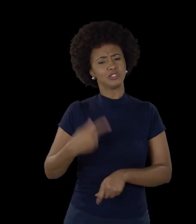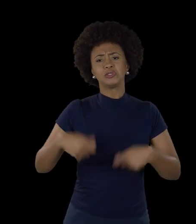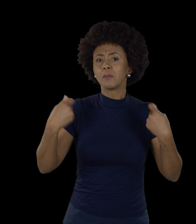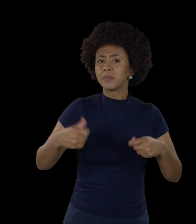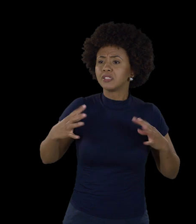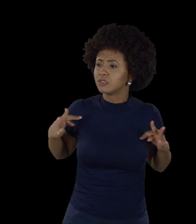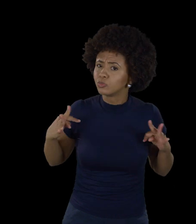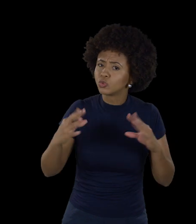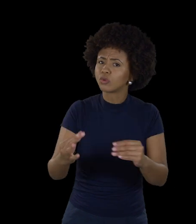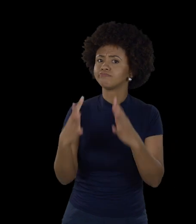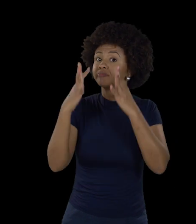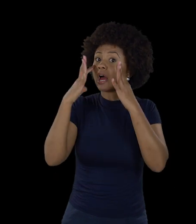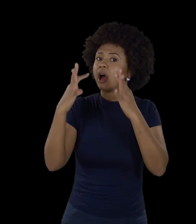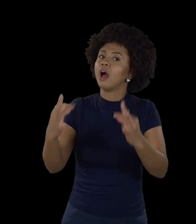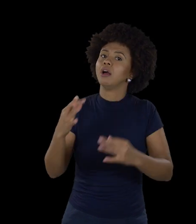com relação ao tema.